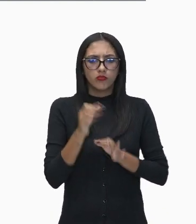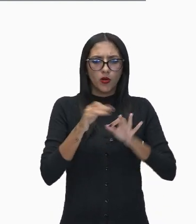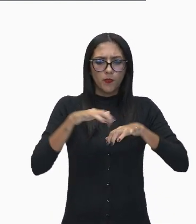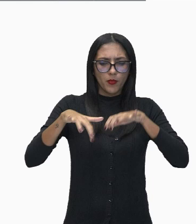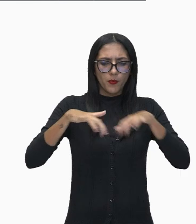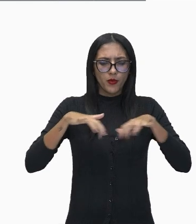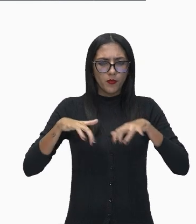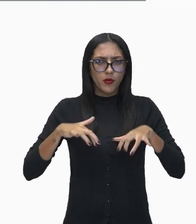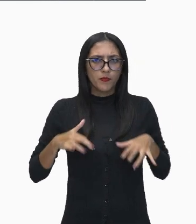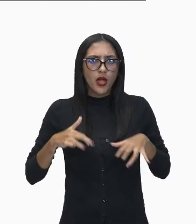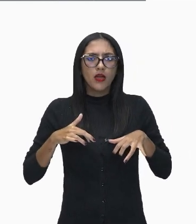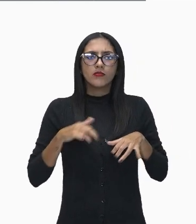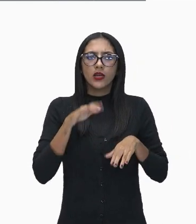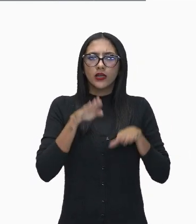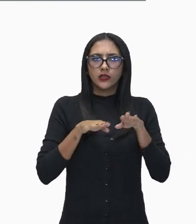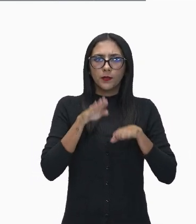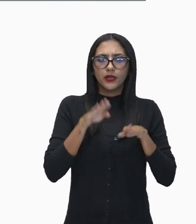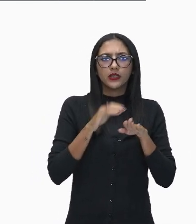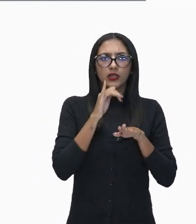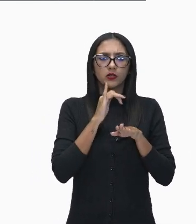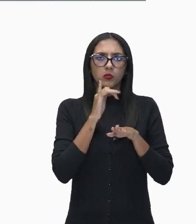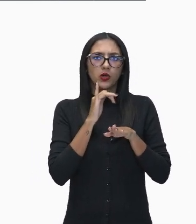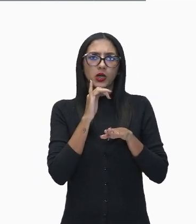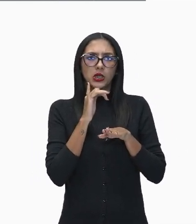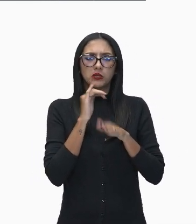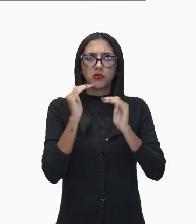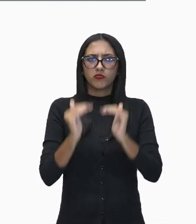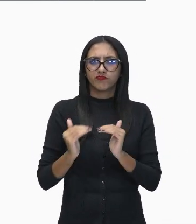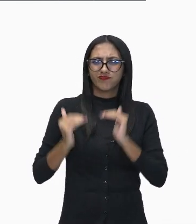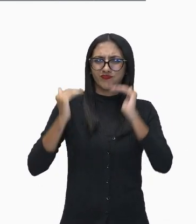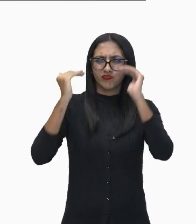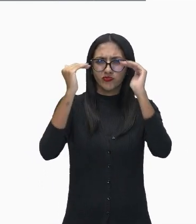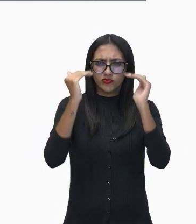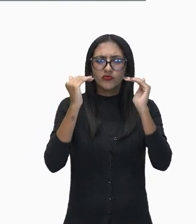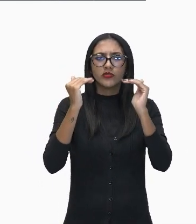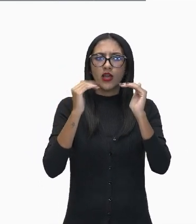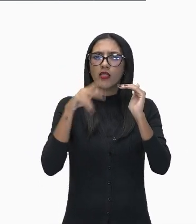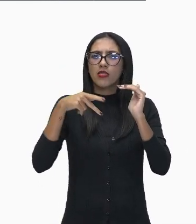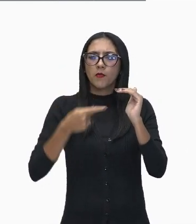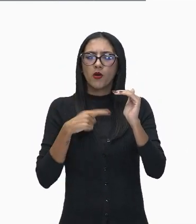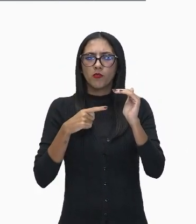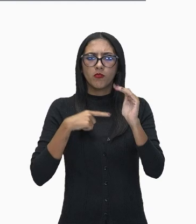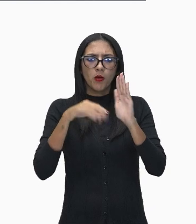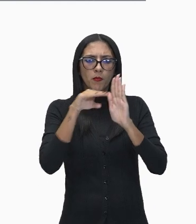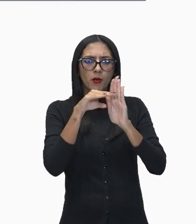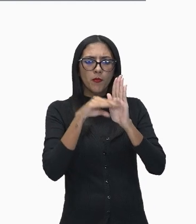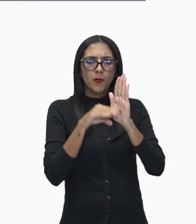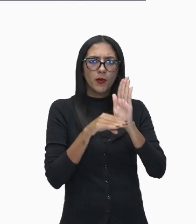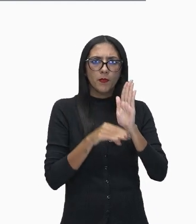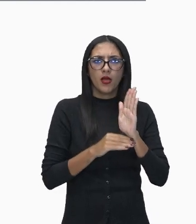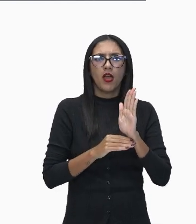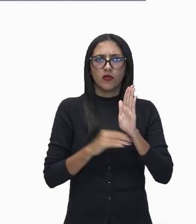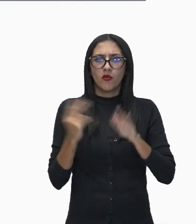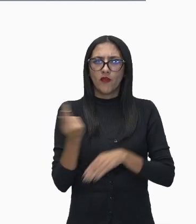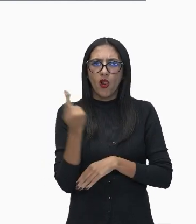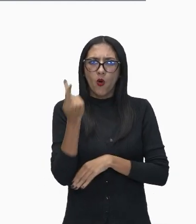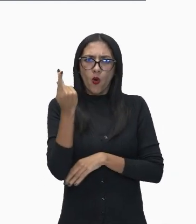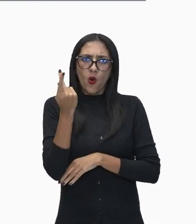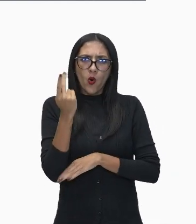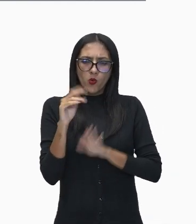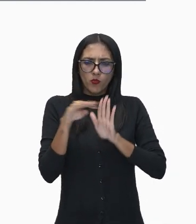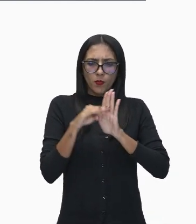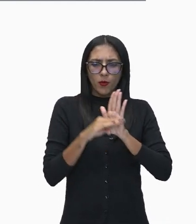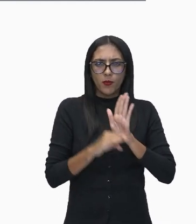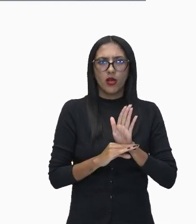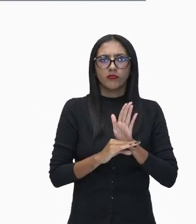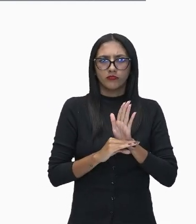organizar algo do maior para o menor, ou do mais valioso para o menos valioso e assim